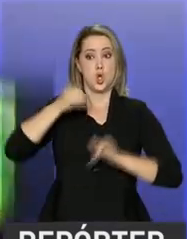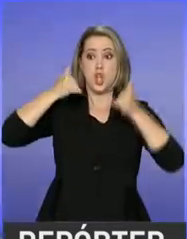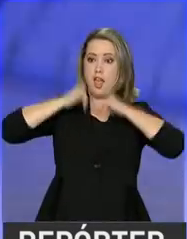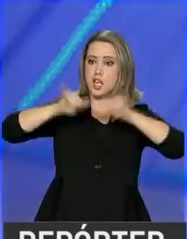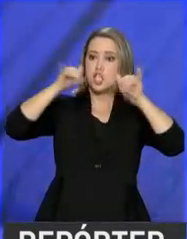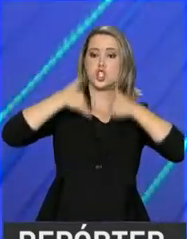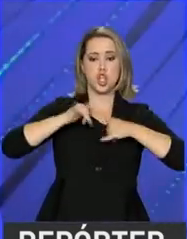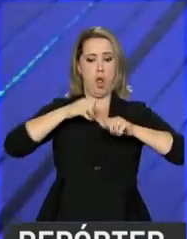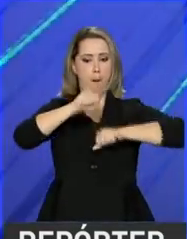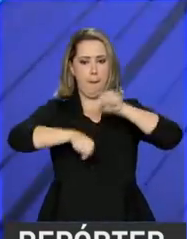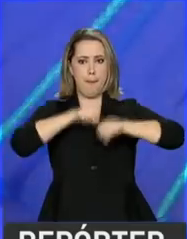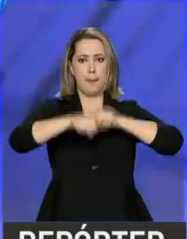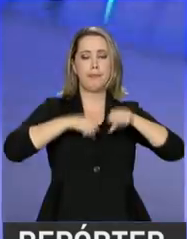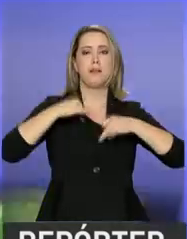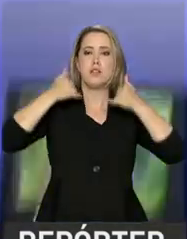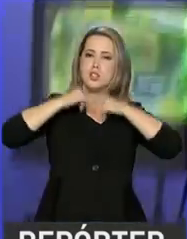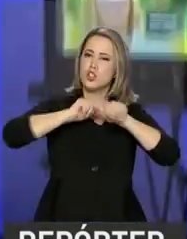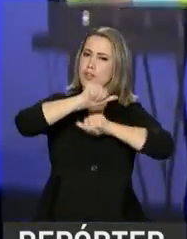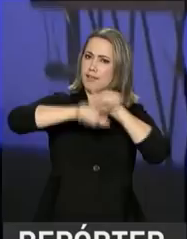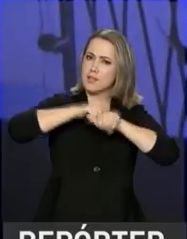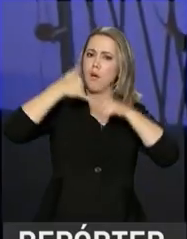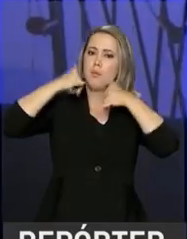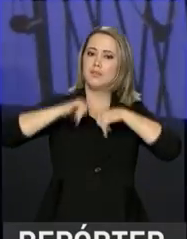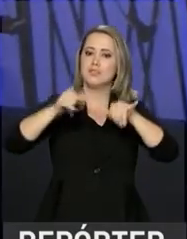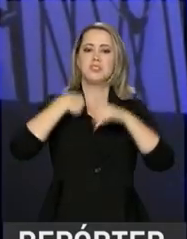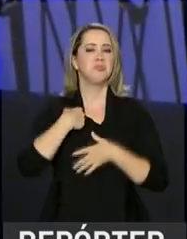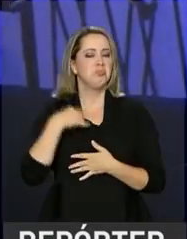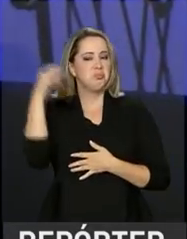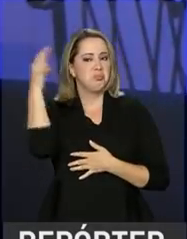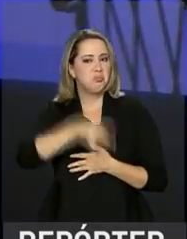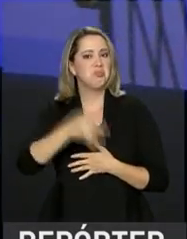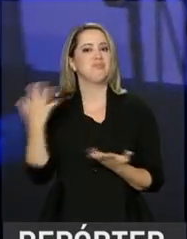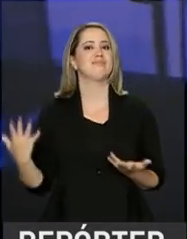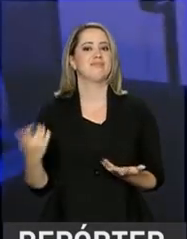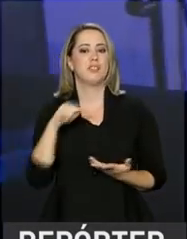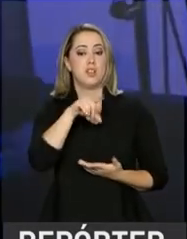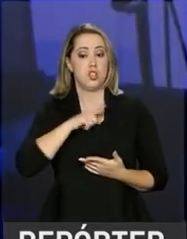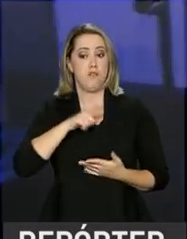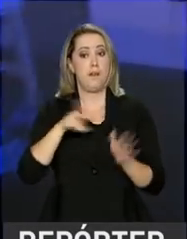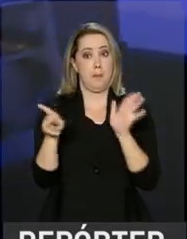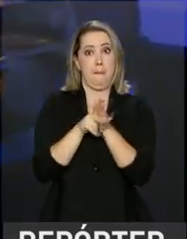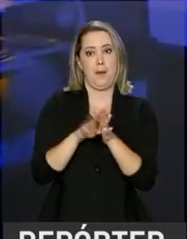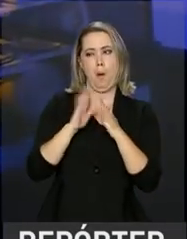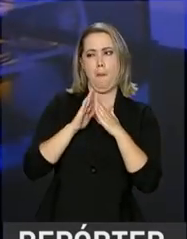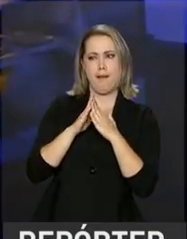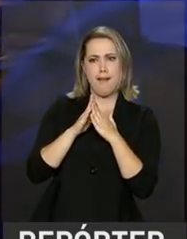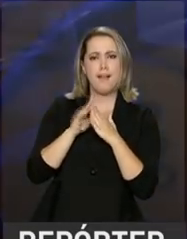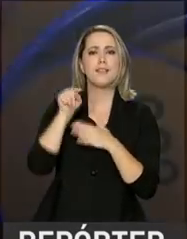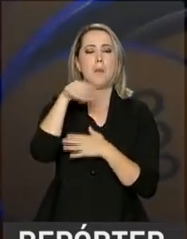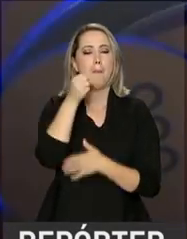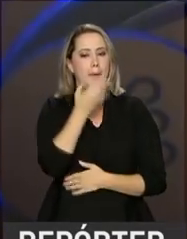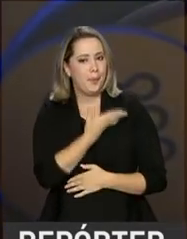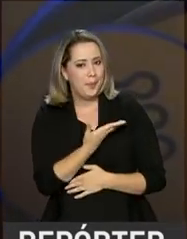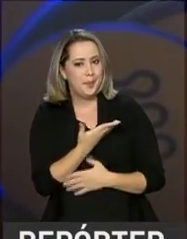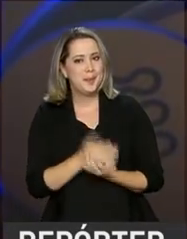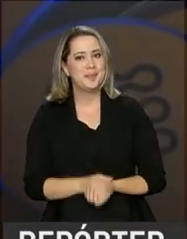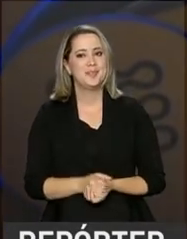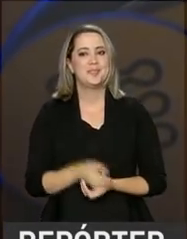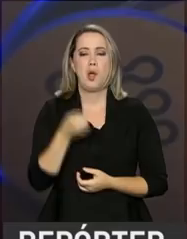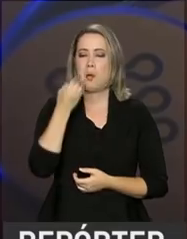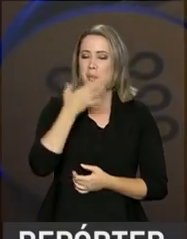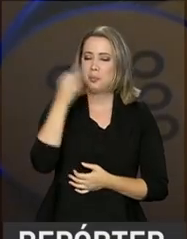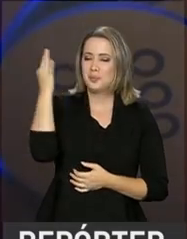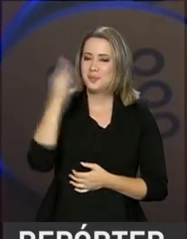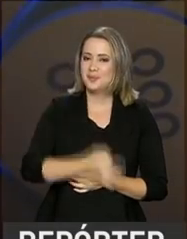eu já era olha só eu sou o cara que tivesse uma dessas em casa seria muito bom muito bom